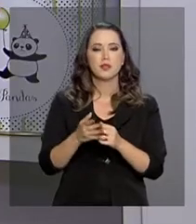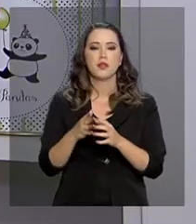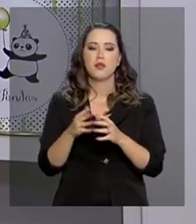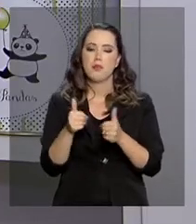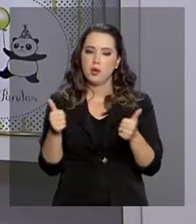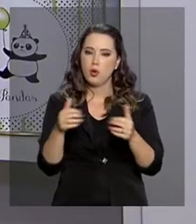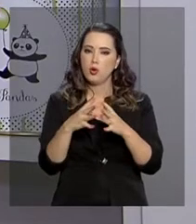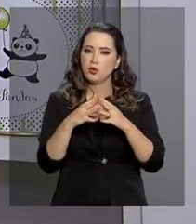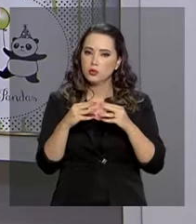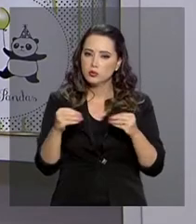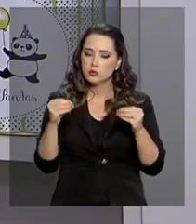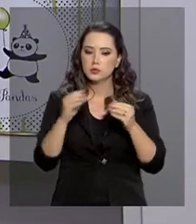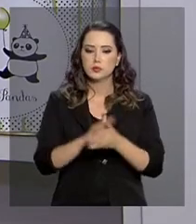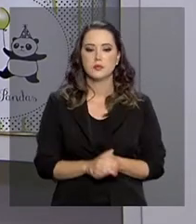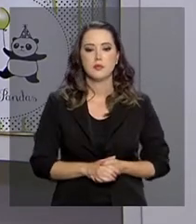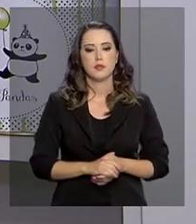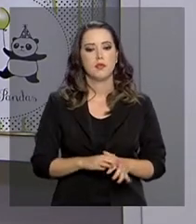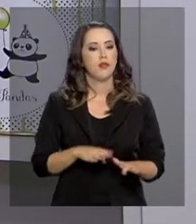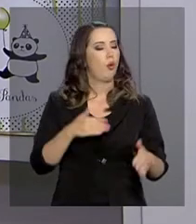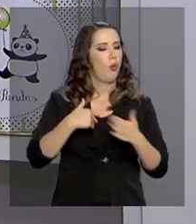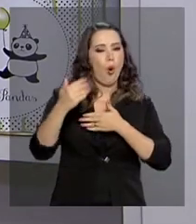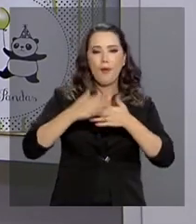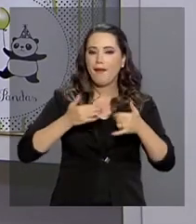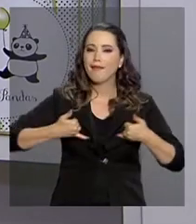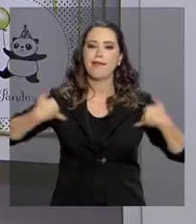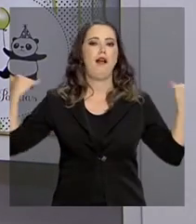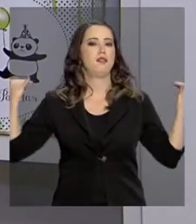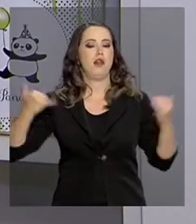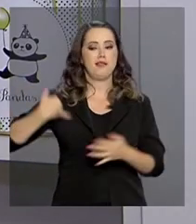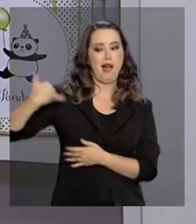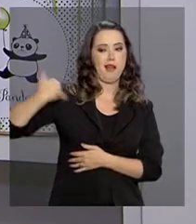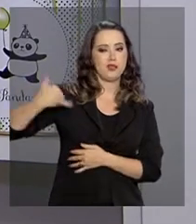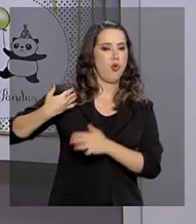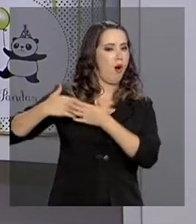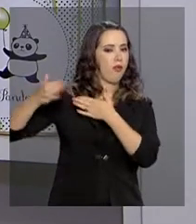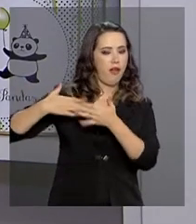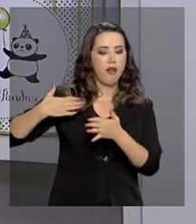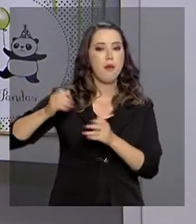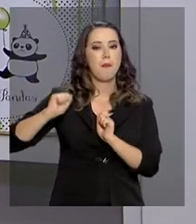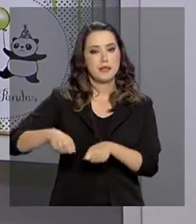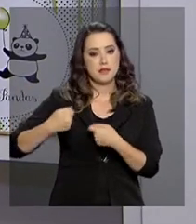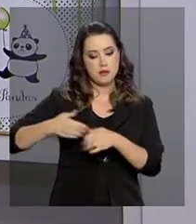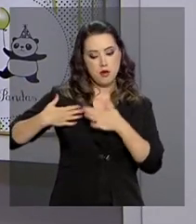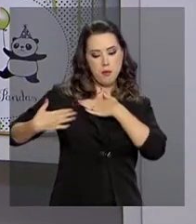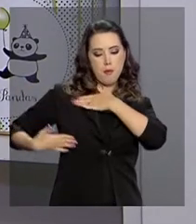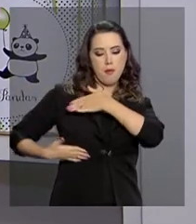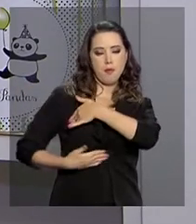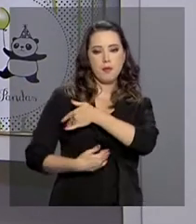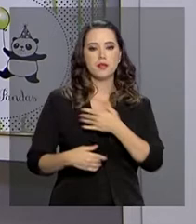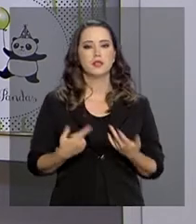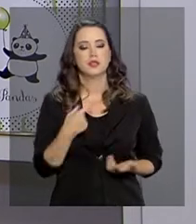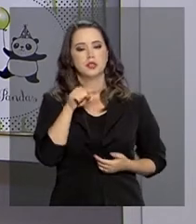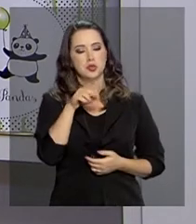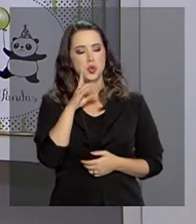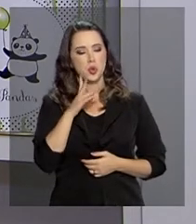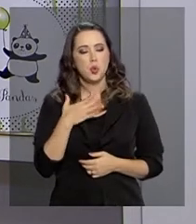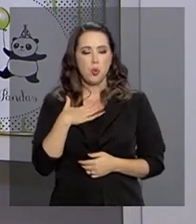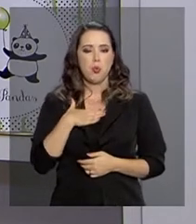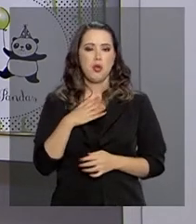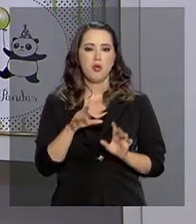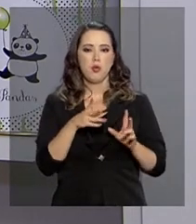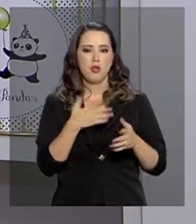independente da idade tem que fazer o auto-exame fazer os exames de imagem também porque o meu auto exame e não conseguia sentir